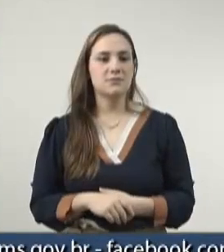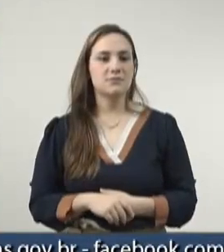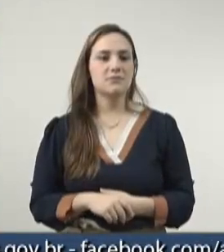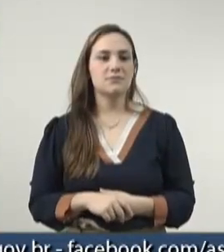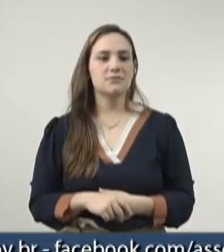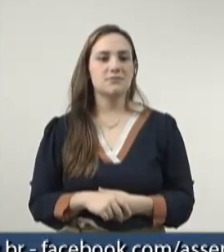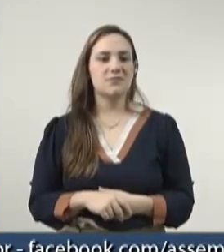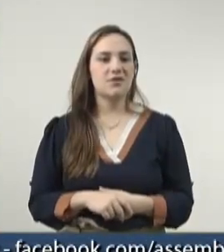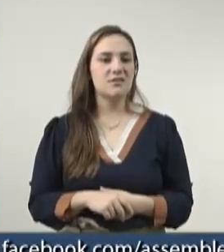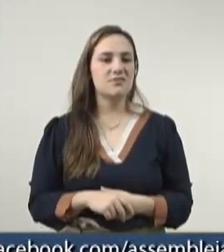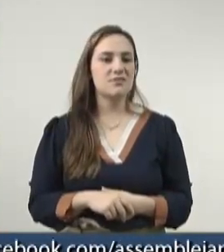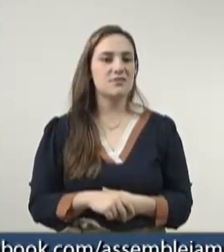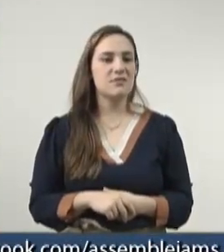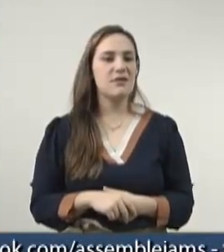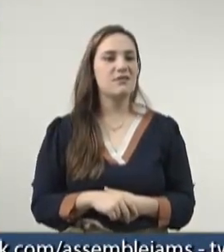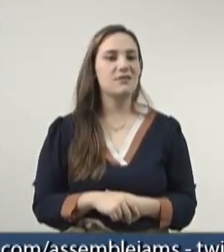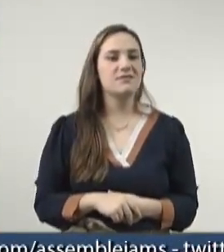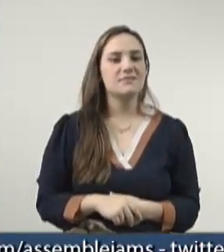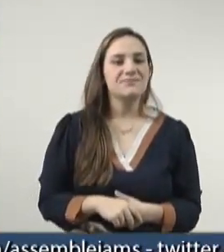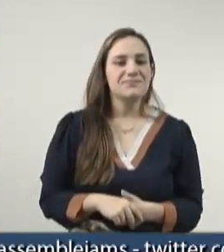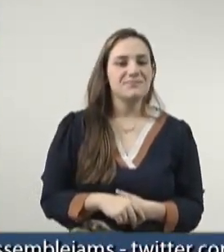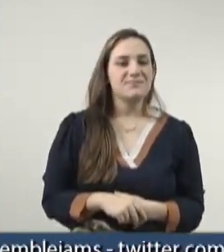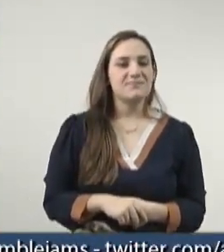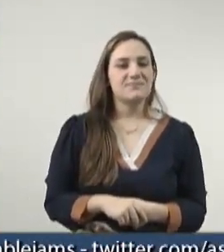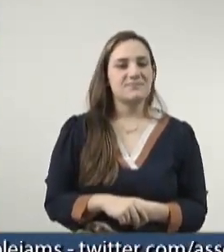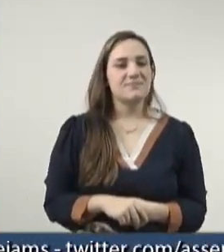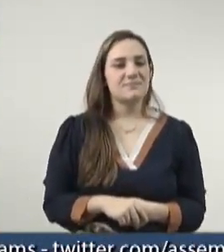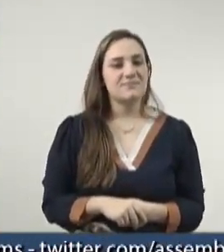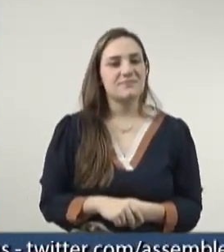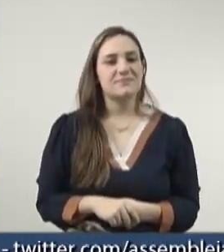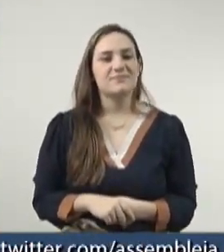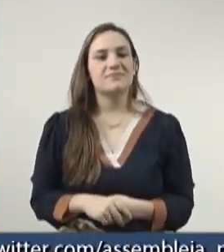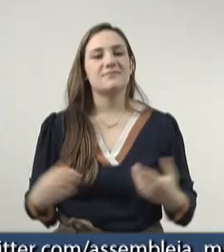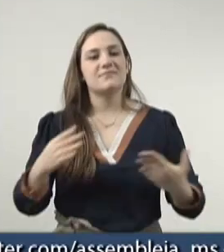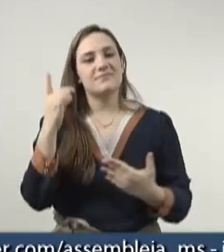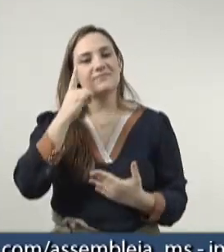Com a palavra, no pequeno expediente, nobre deputado Pedro Kemp.